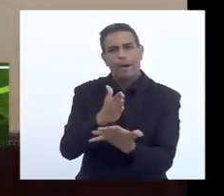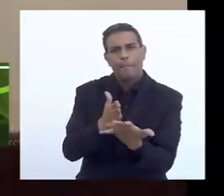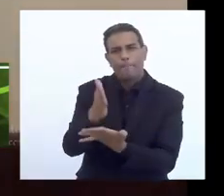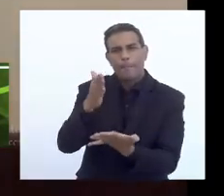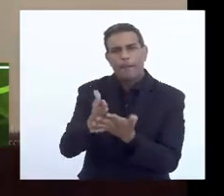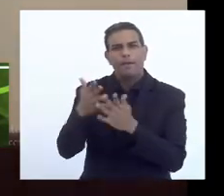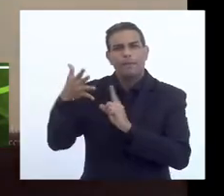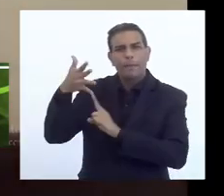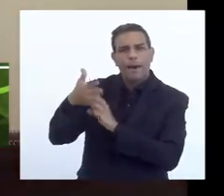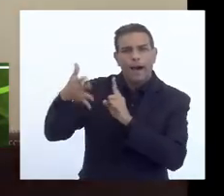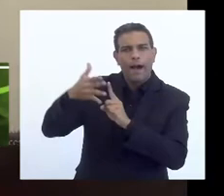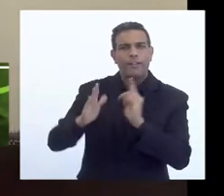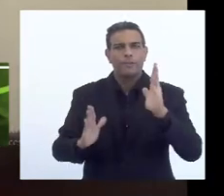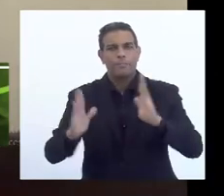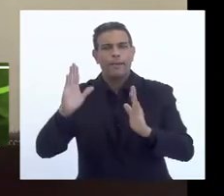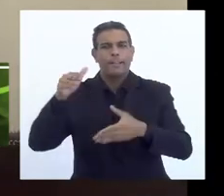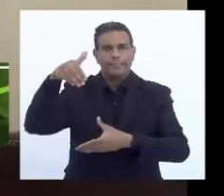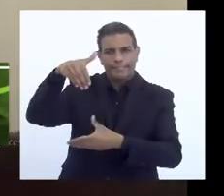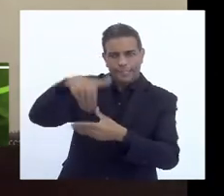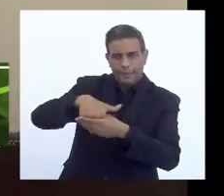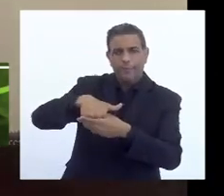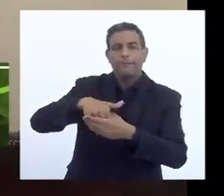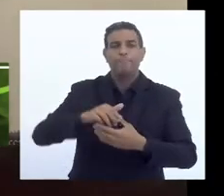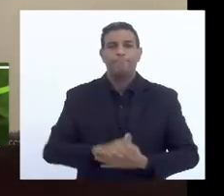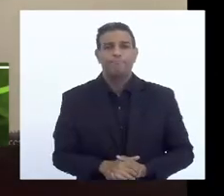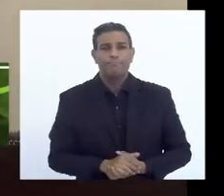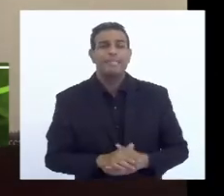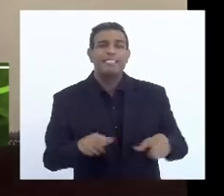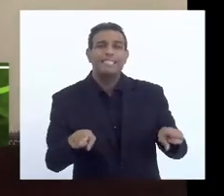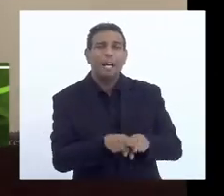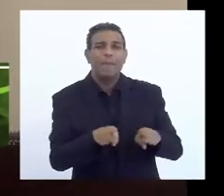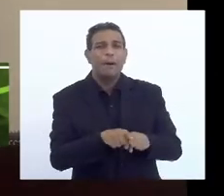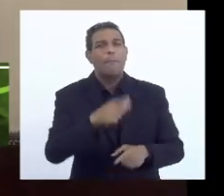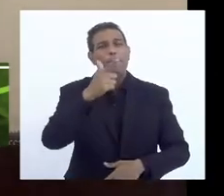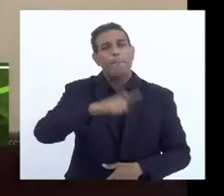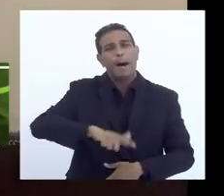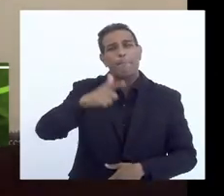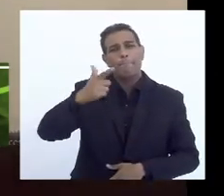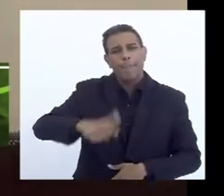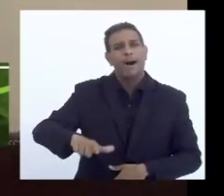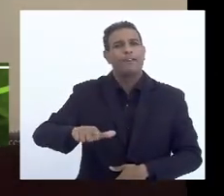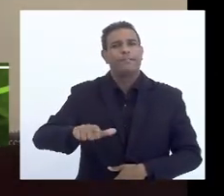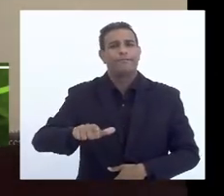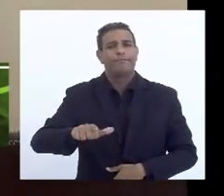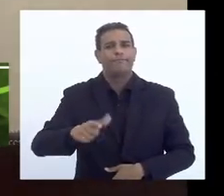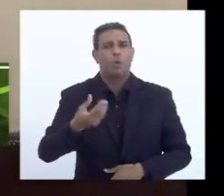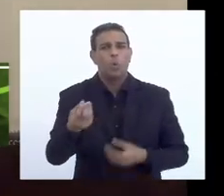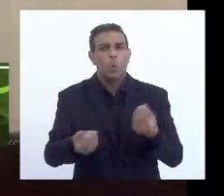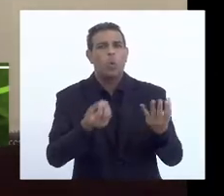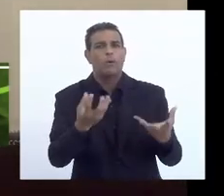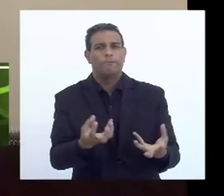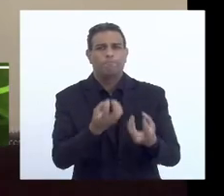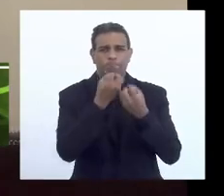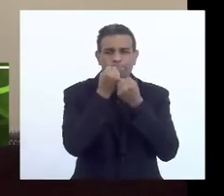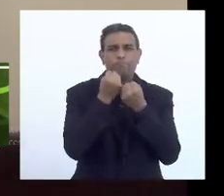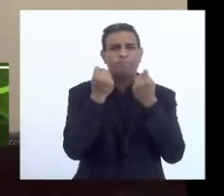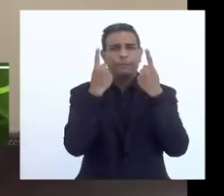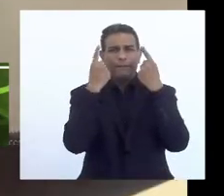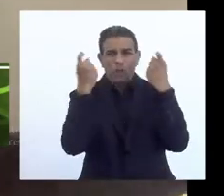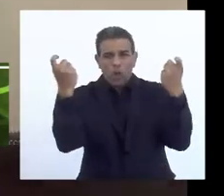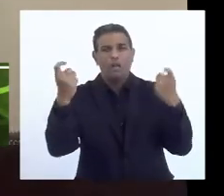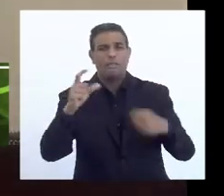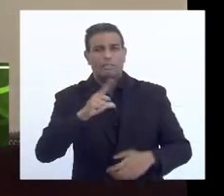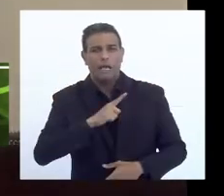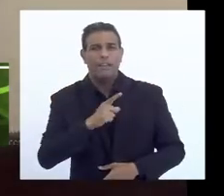debates eleitorais. E ele entra também outros no cerceamento de outros crimes, incluindo